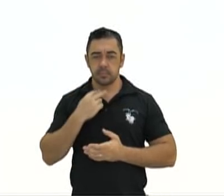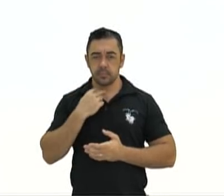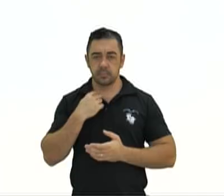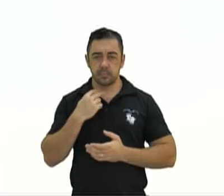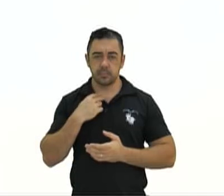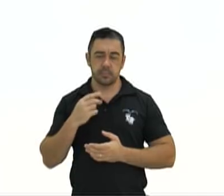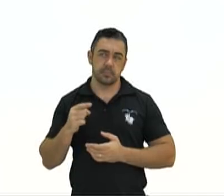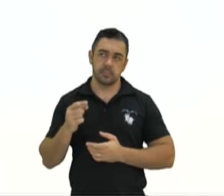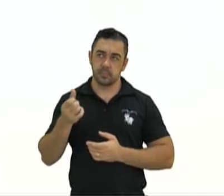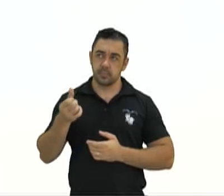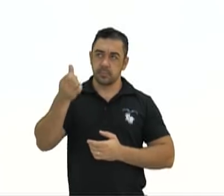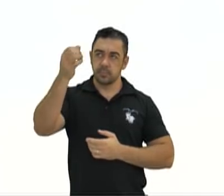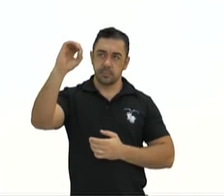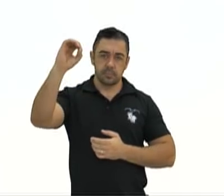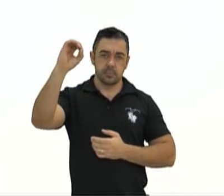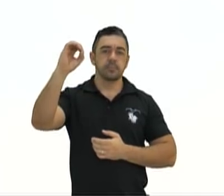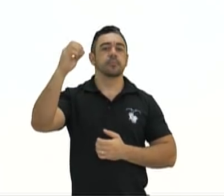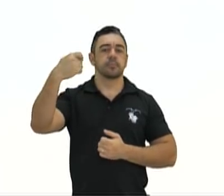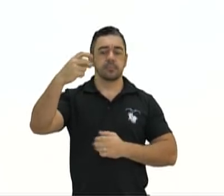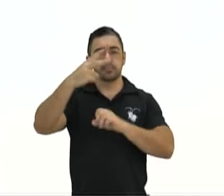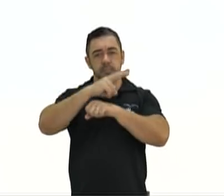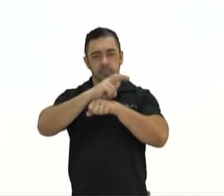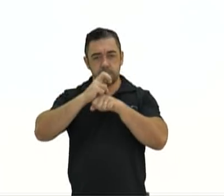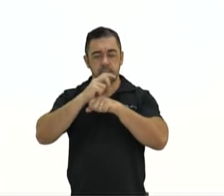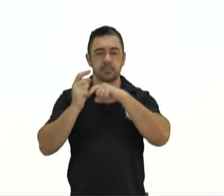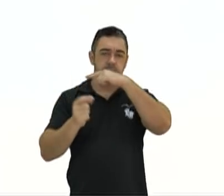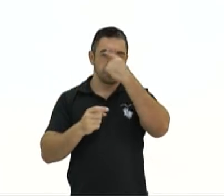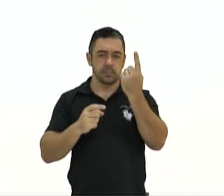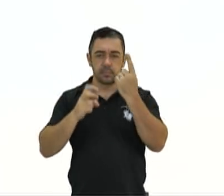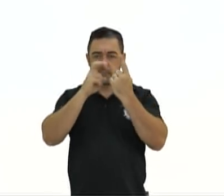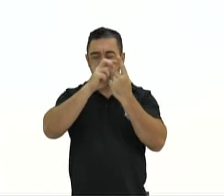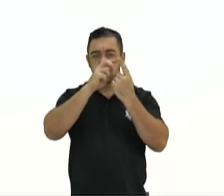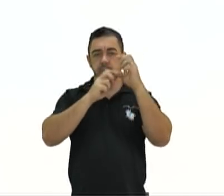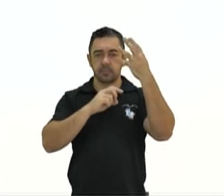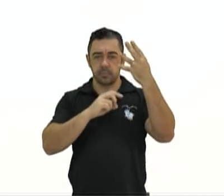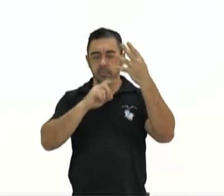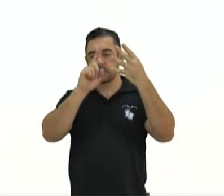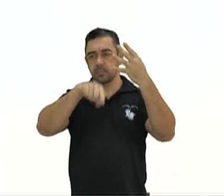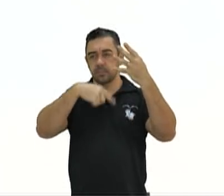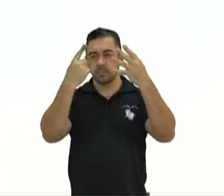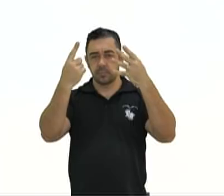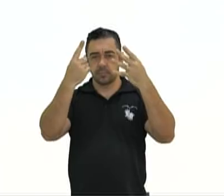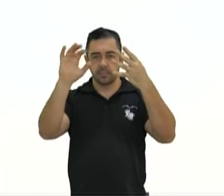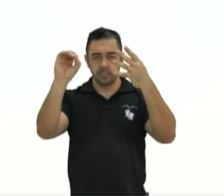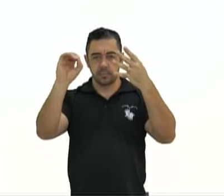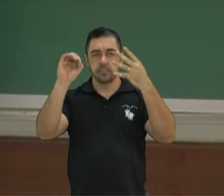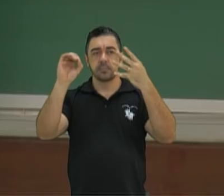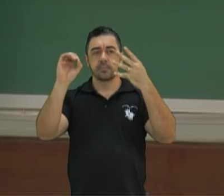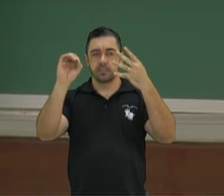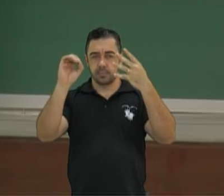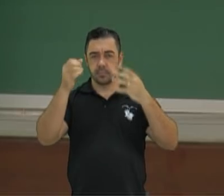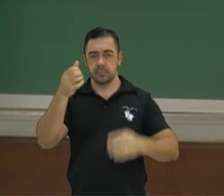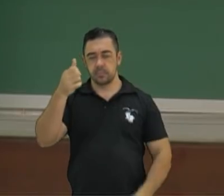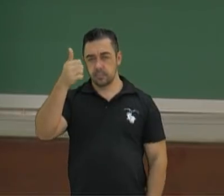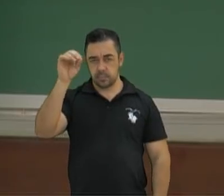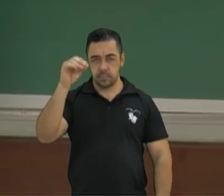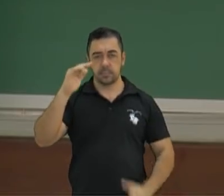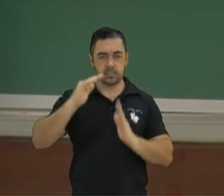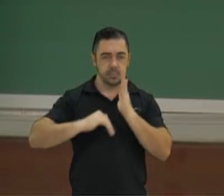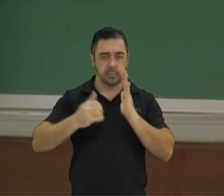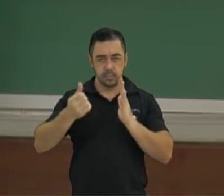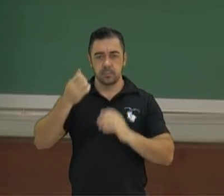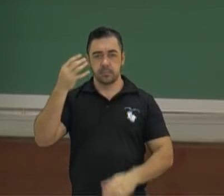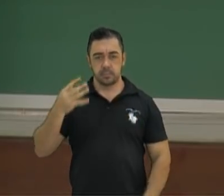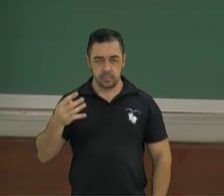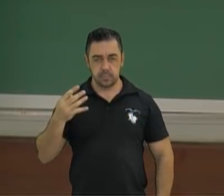6 de 0, né? Aí eu tenho que emprestar do 5, o 5 vai ficar 4 e vai passar 1 para esse 0. 10 tira